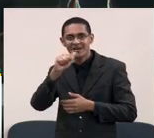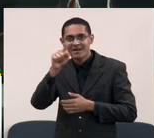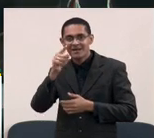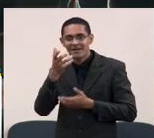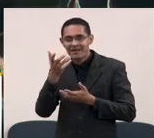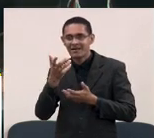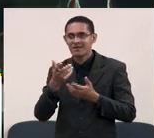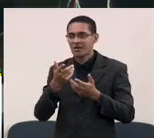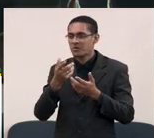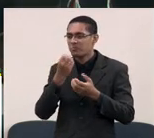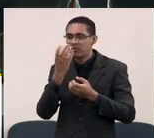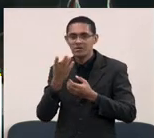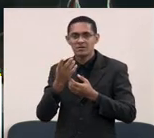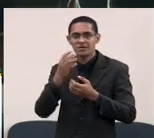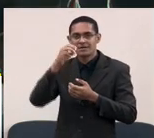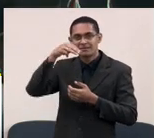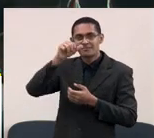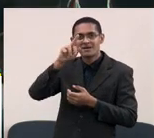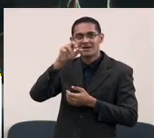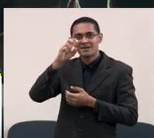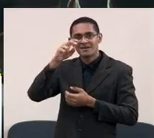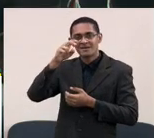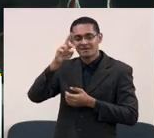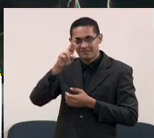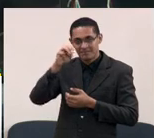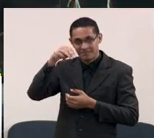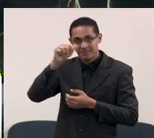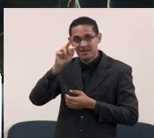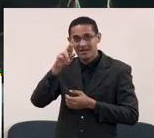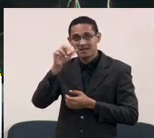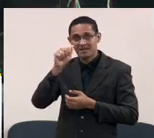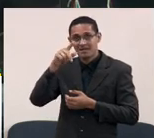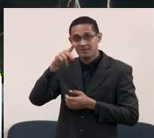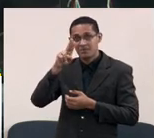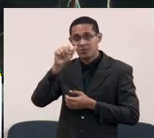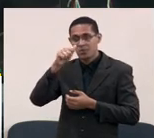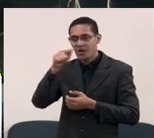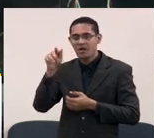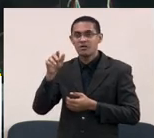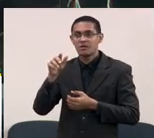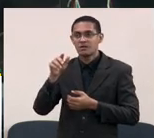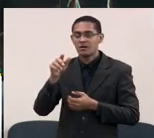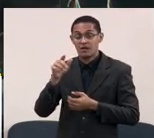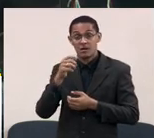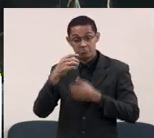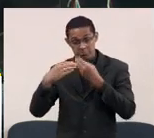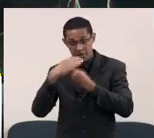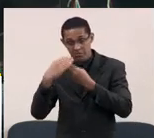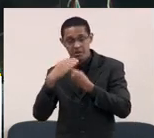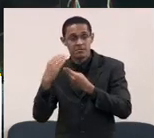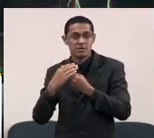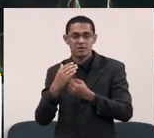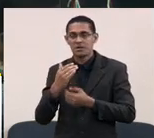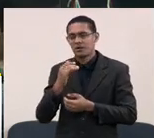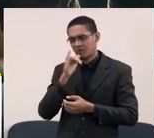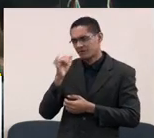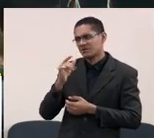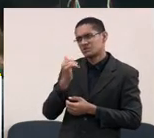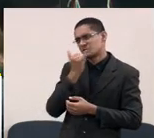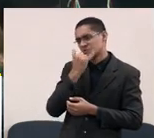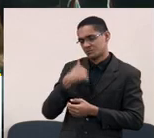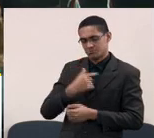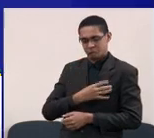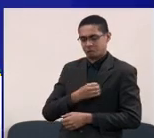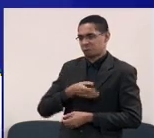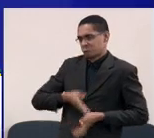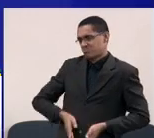chá, chá de Marapuama, do campeão. Eu dizia: é, mano. Ele disse: olha, eu não posso ter filhos. Comecei a conversar com ele: a senhora